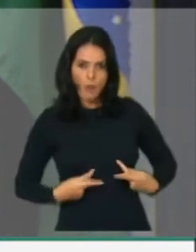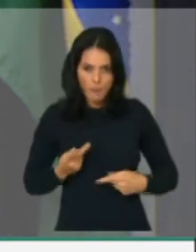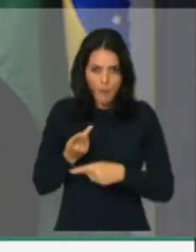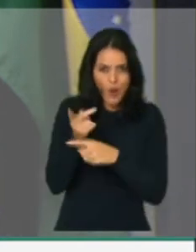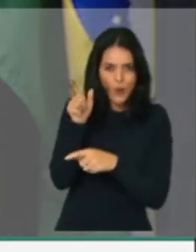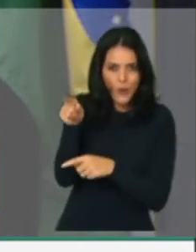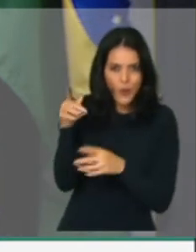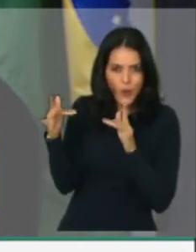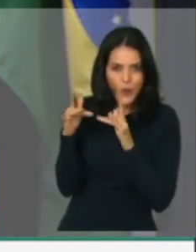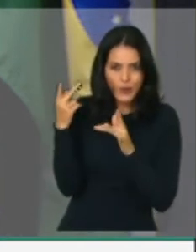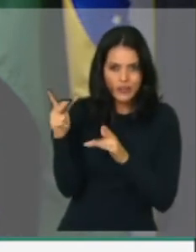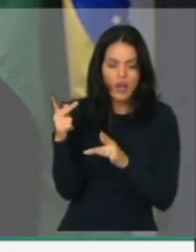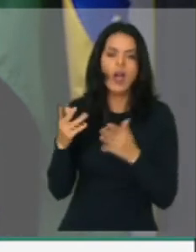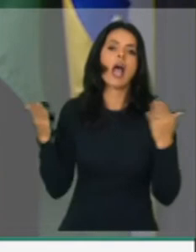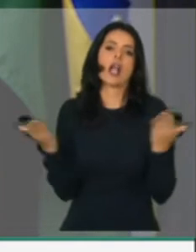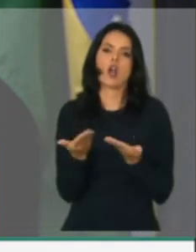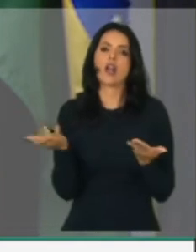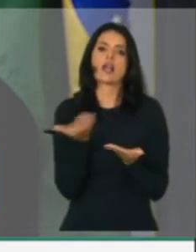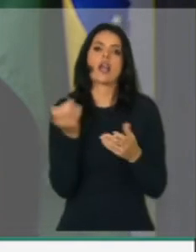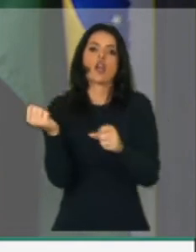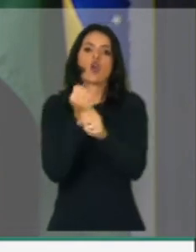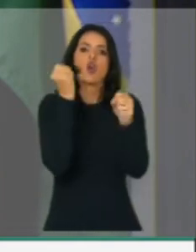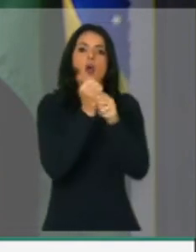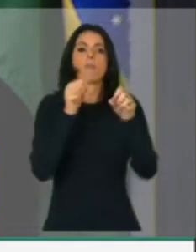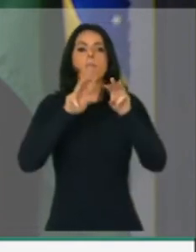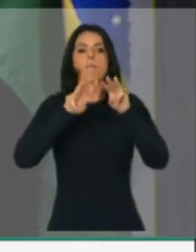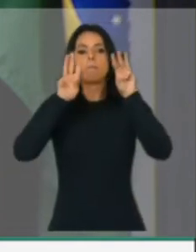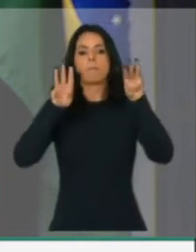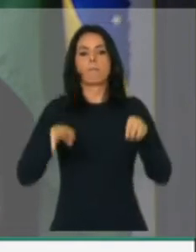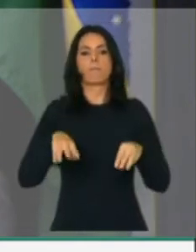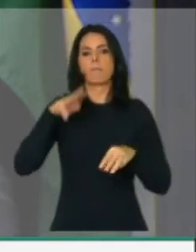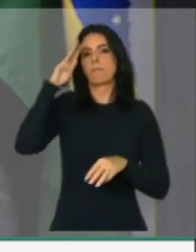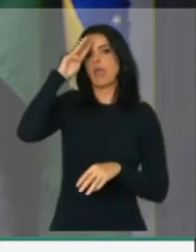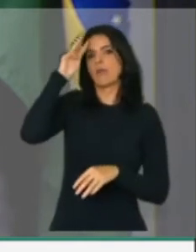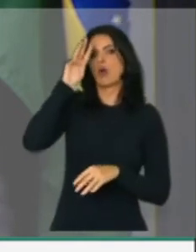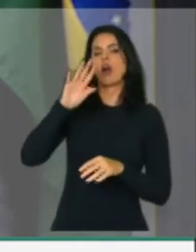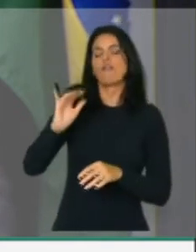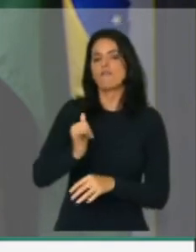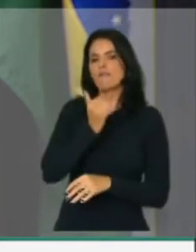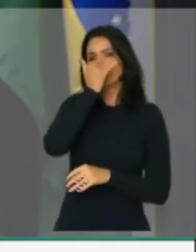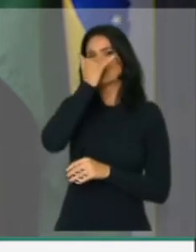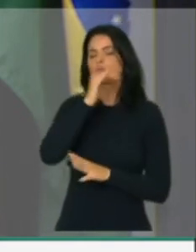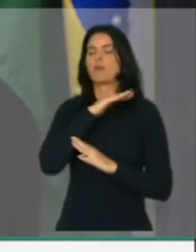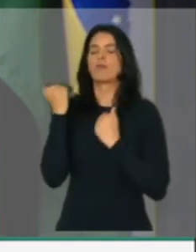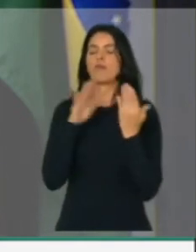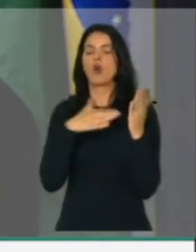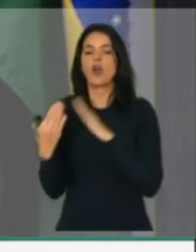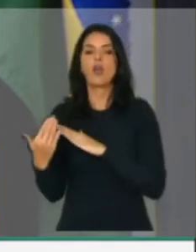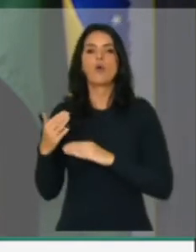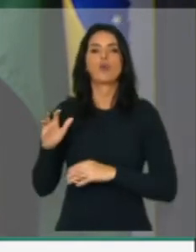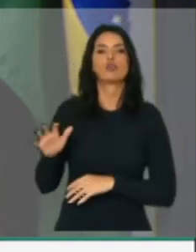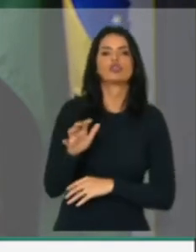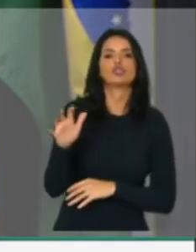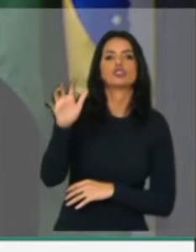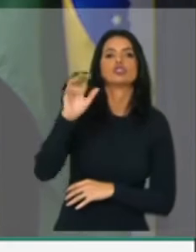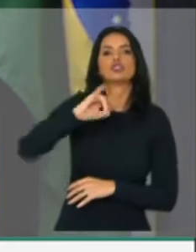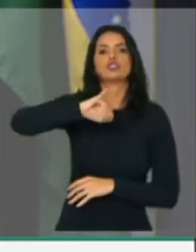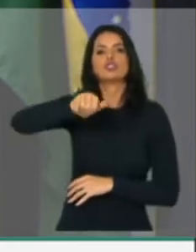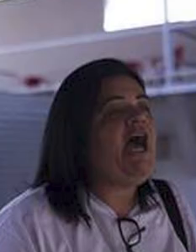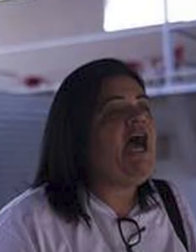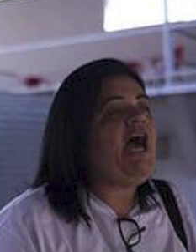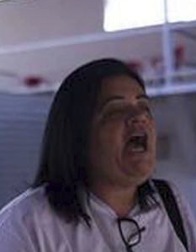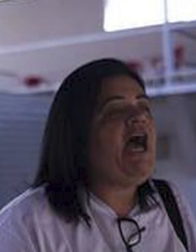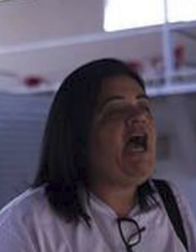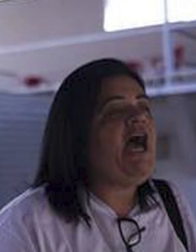estão fazendo um memorial de vítimas do jacarezinho um memorial de vítimas